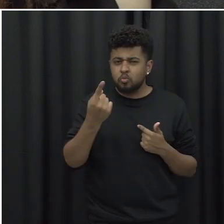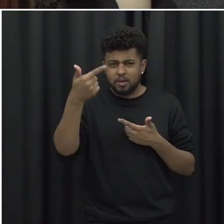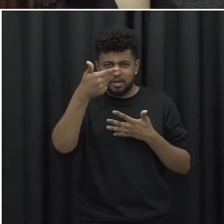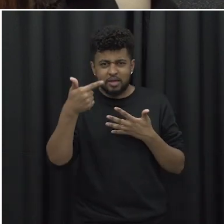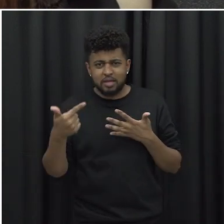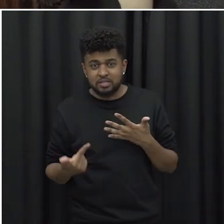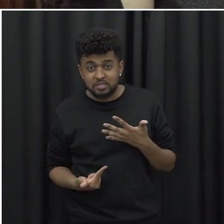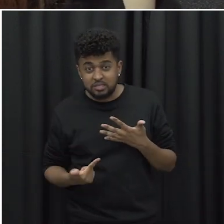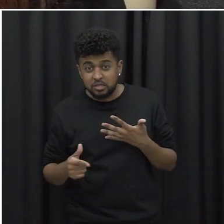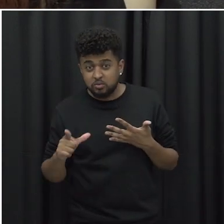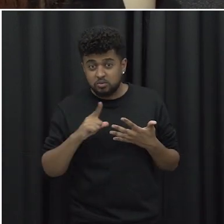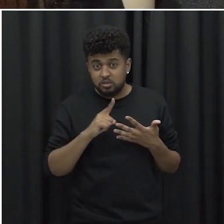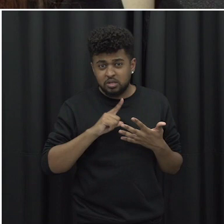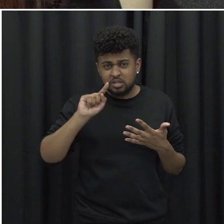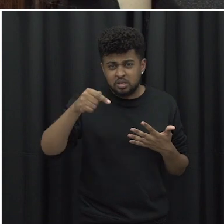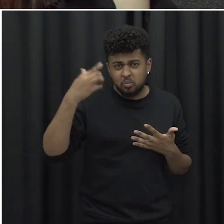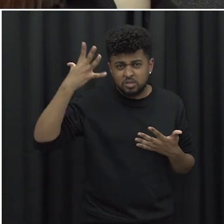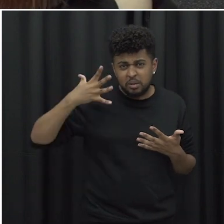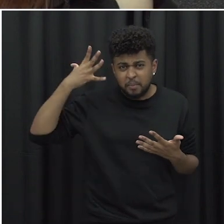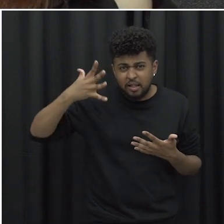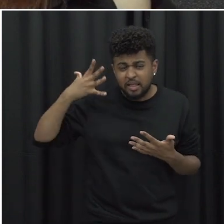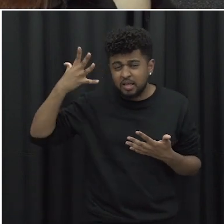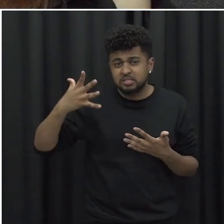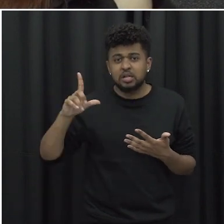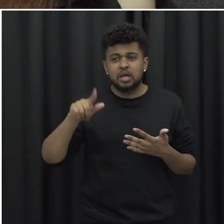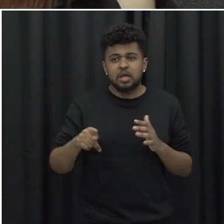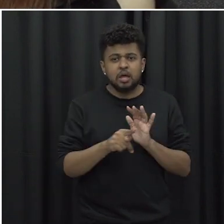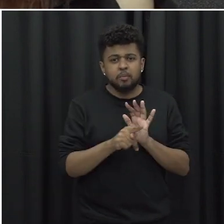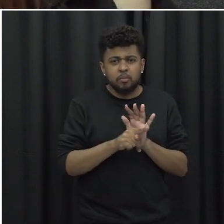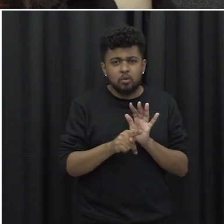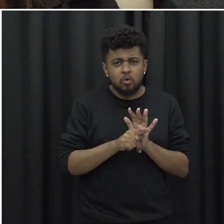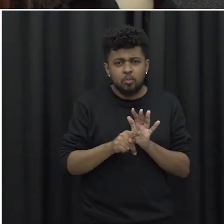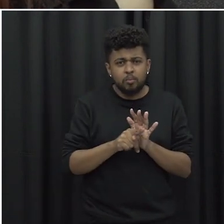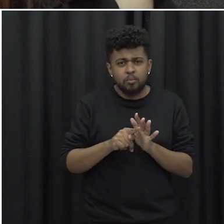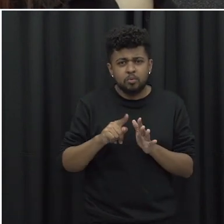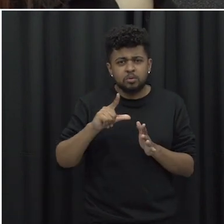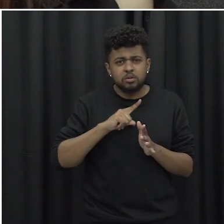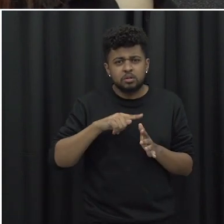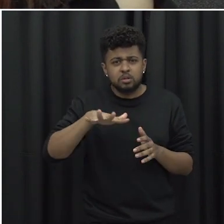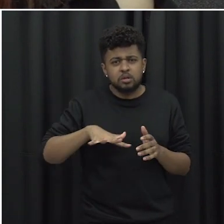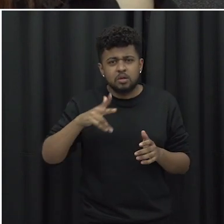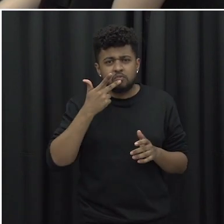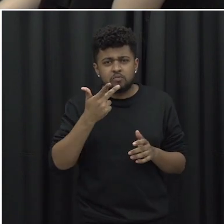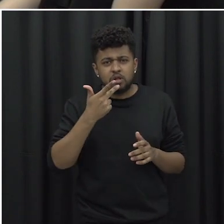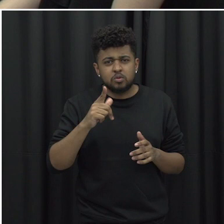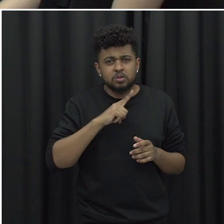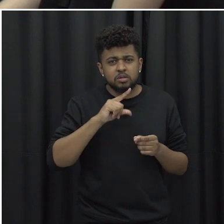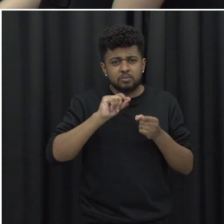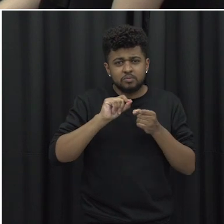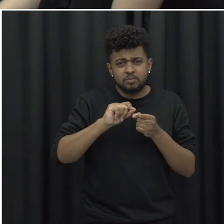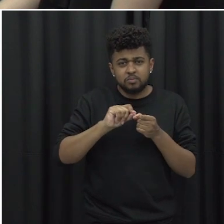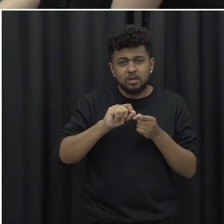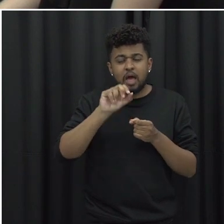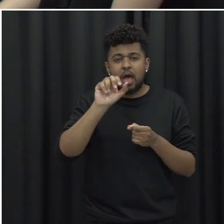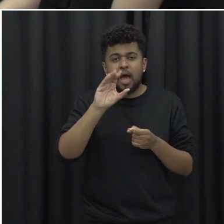gente falou as mil maravilhas sobre o uso da cannabis, tudo, mas o que tem de efeito colateral? Mata, a medicação